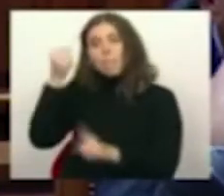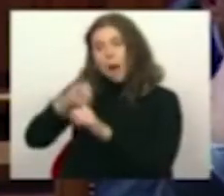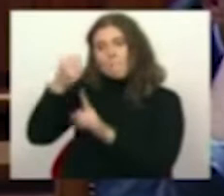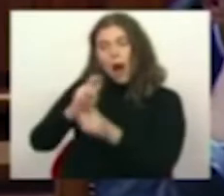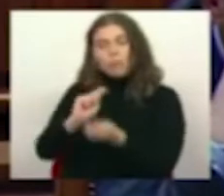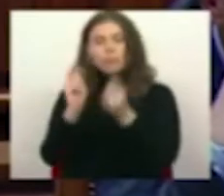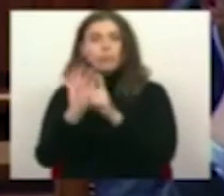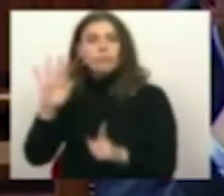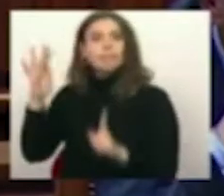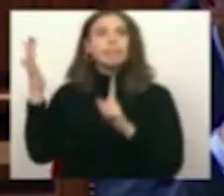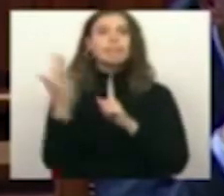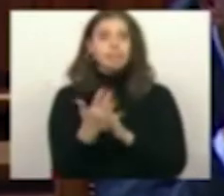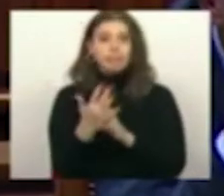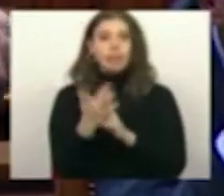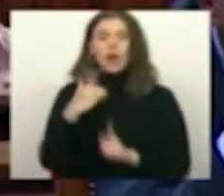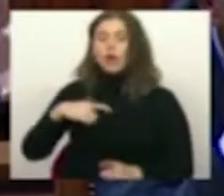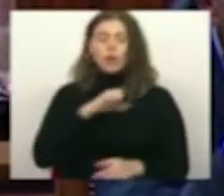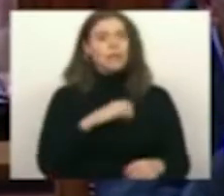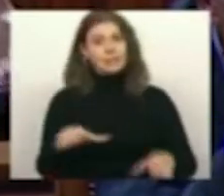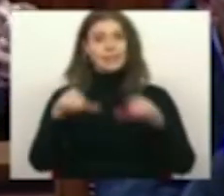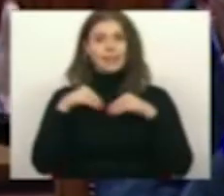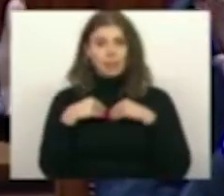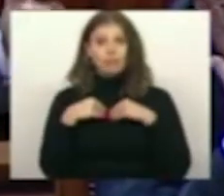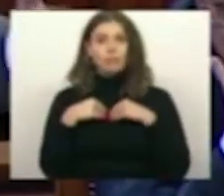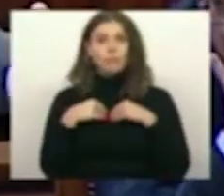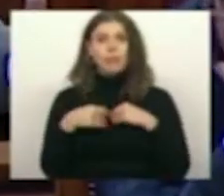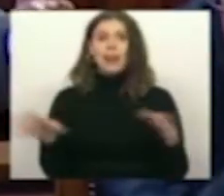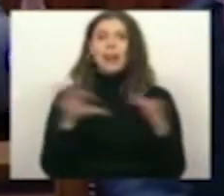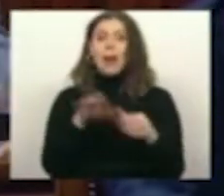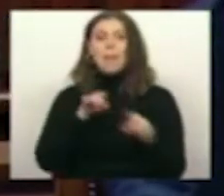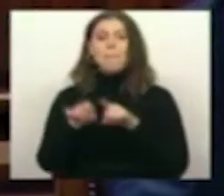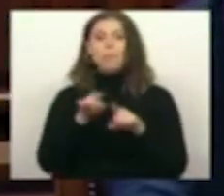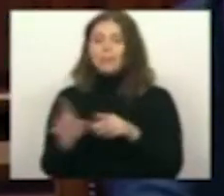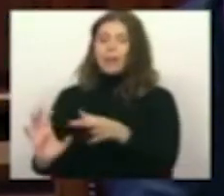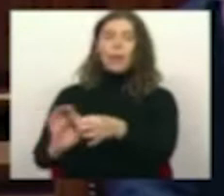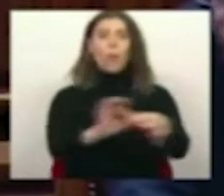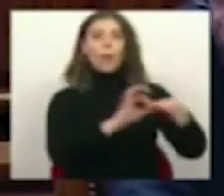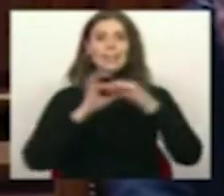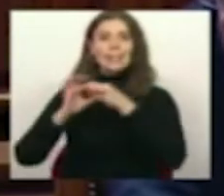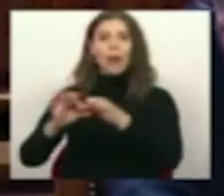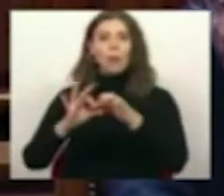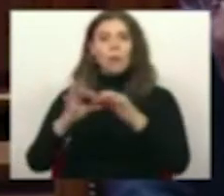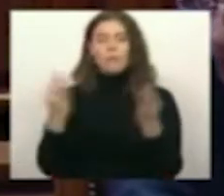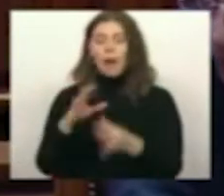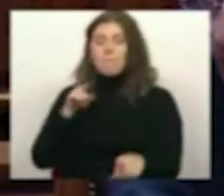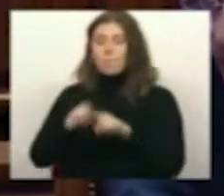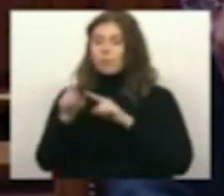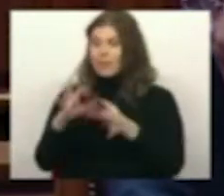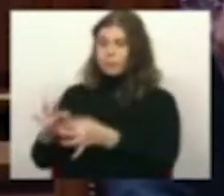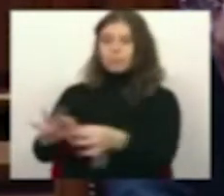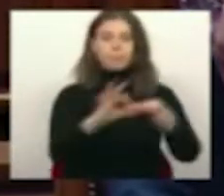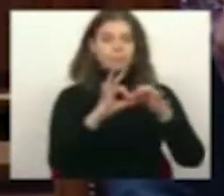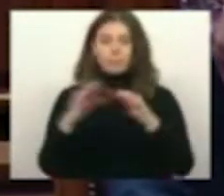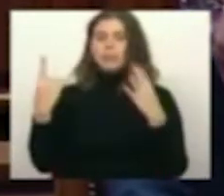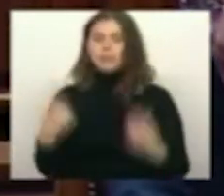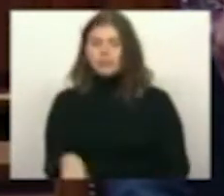às alterações climáticas. Nós aceitamos, relativamente à política de coesão, que a política de coesão